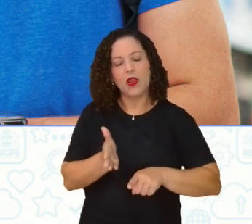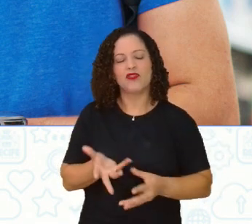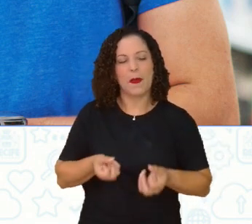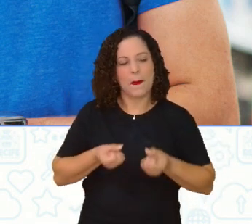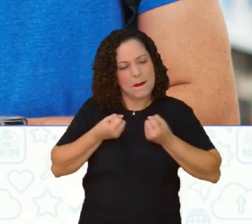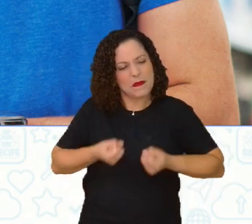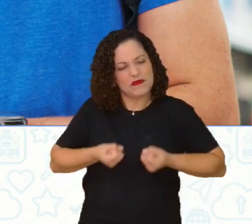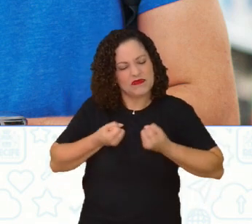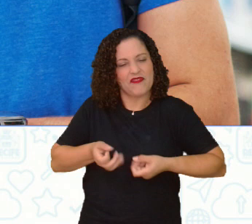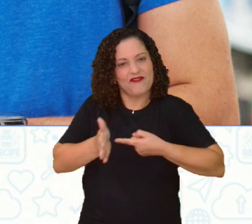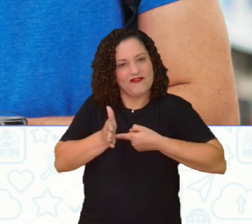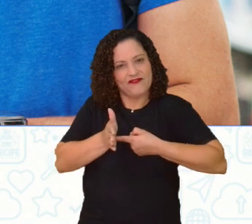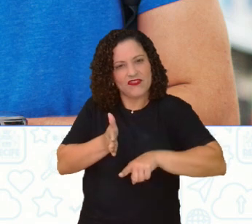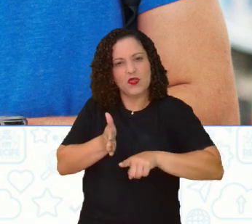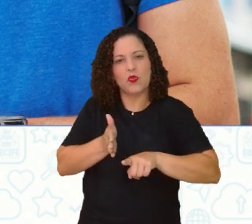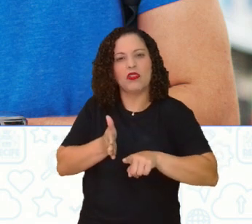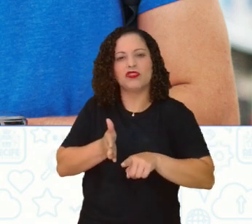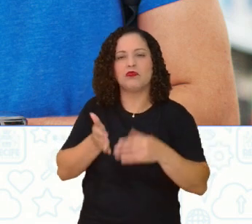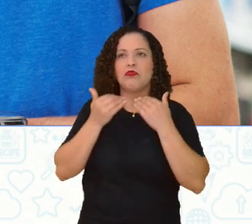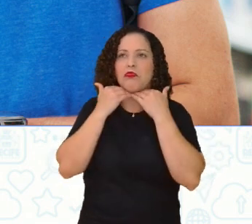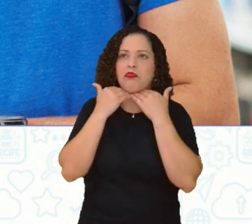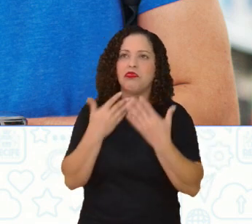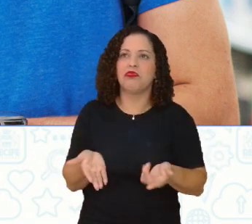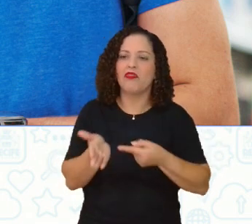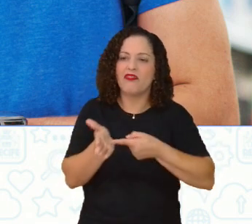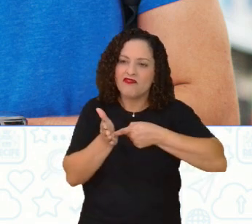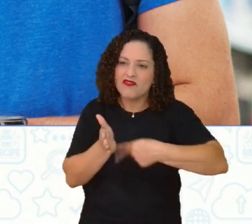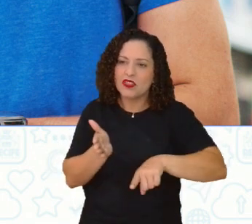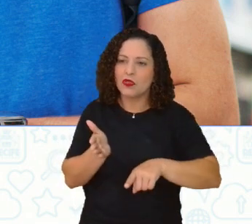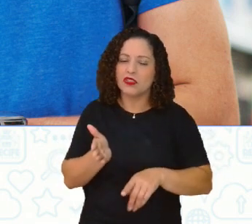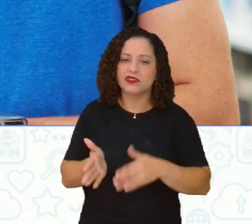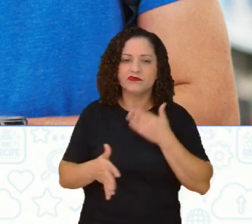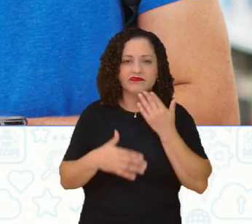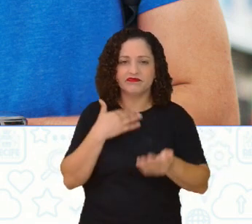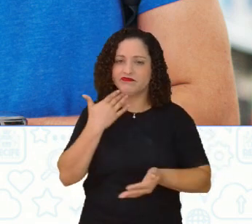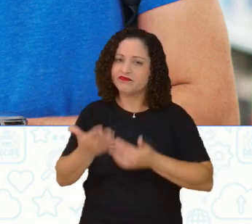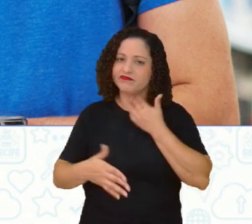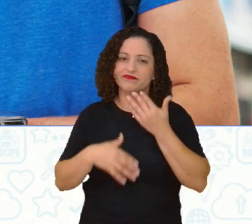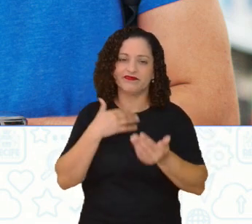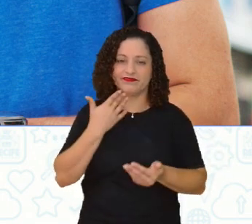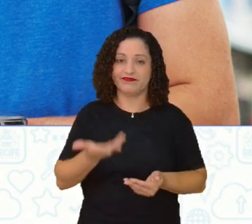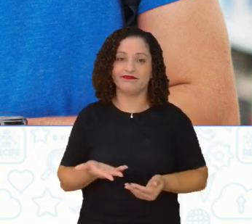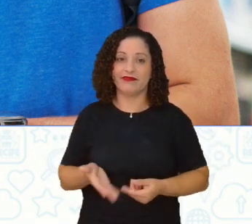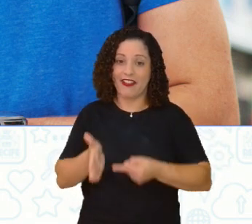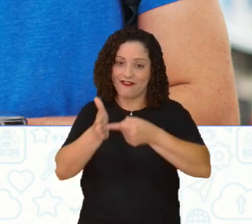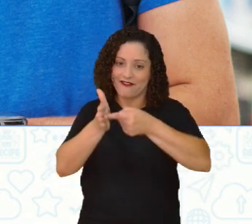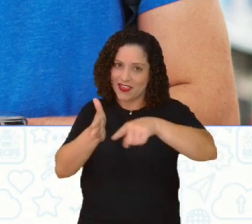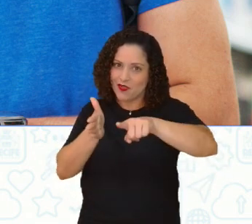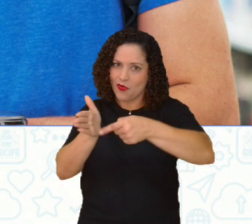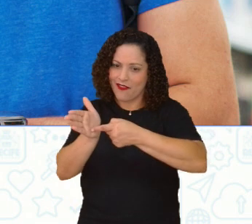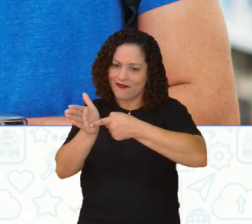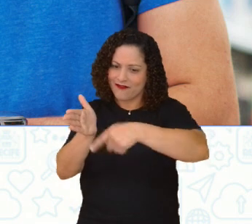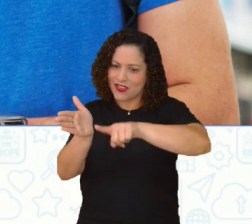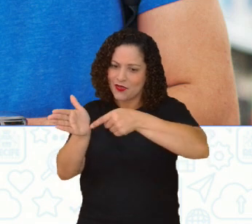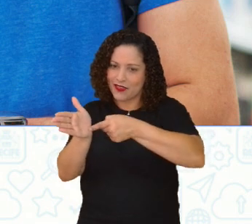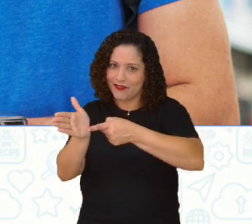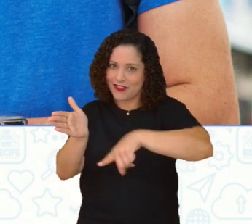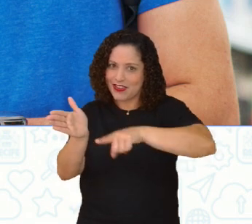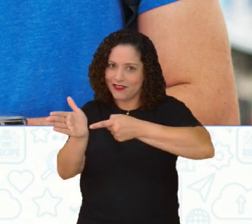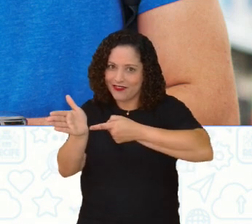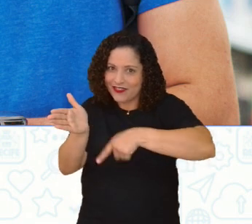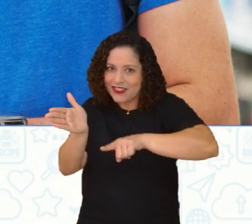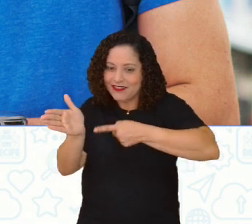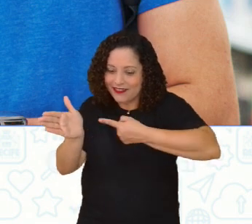frívolos, chulos, triviais, né? Então, vejam só,